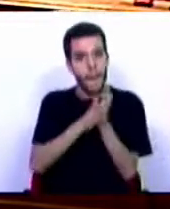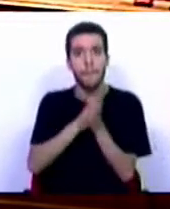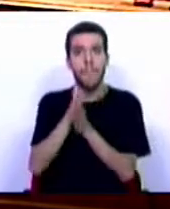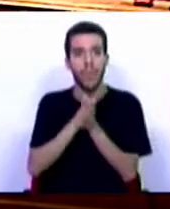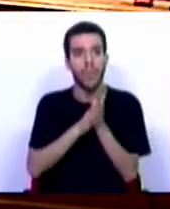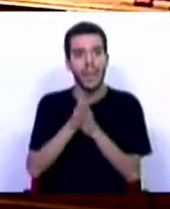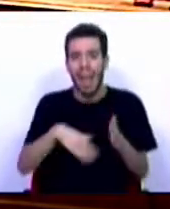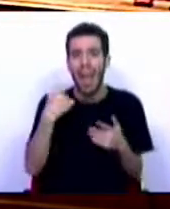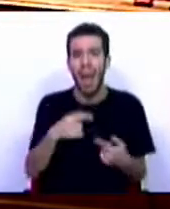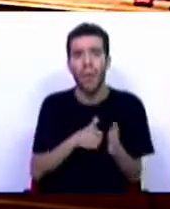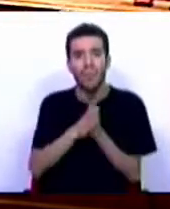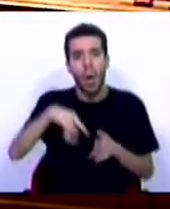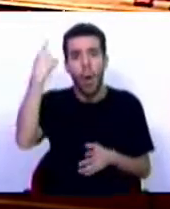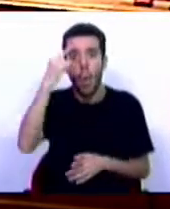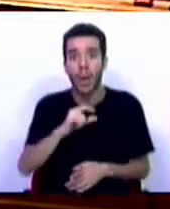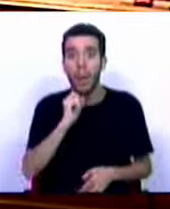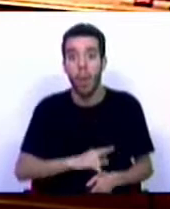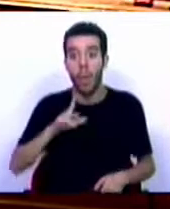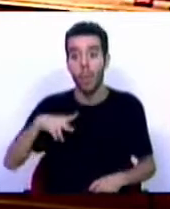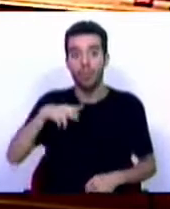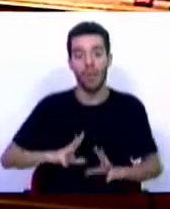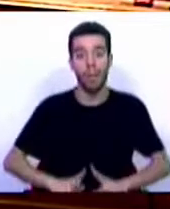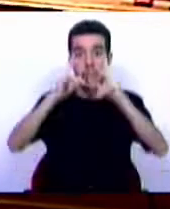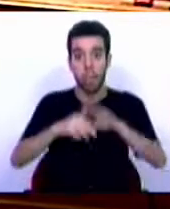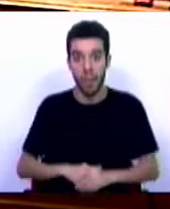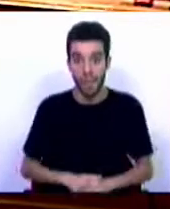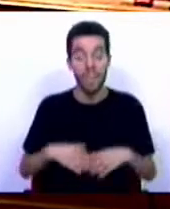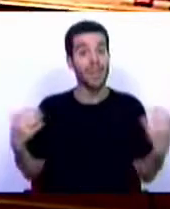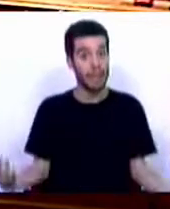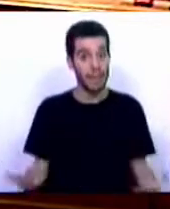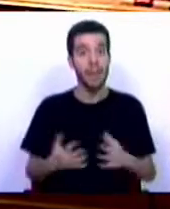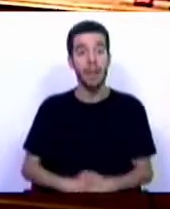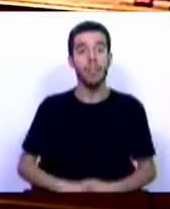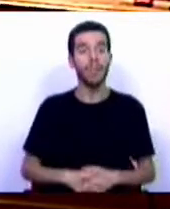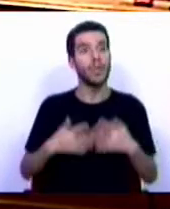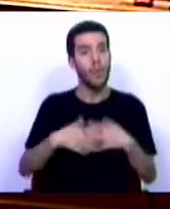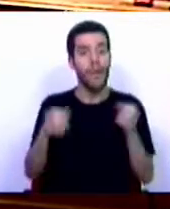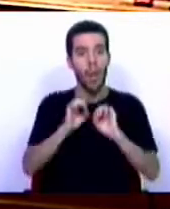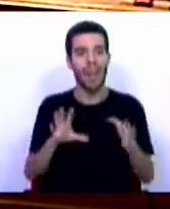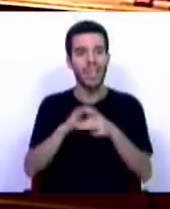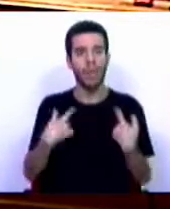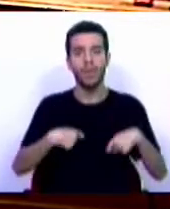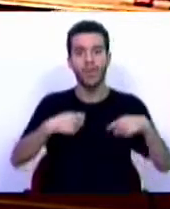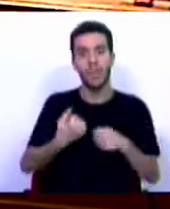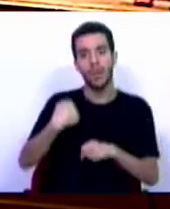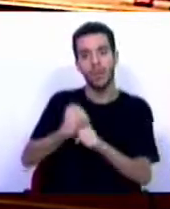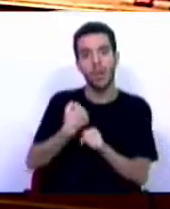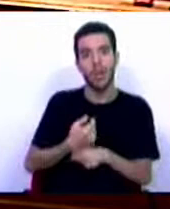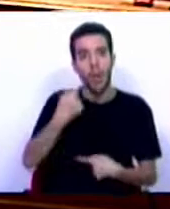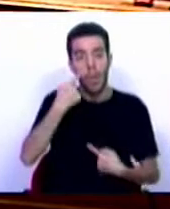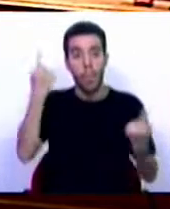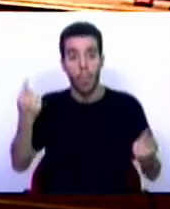oportunidade única para transformar Portugal. Porque não haja dúvidas, o investimento no setor público e o